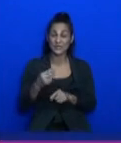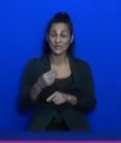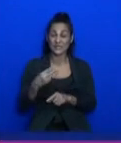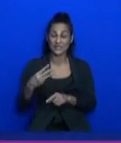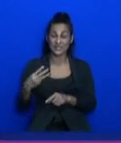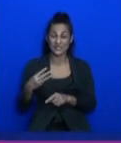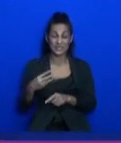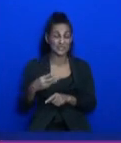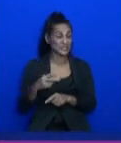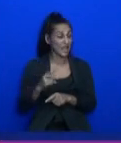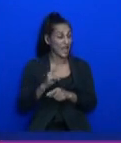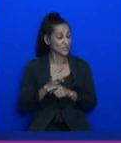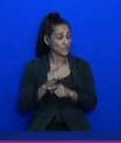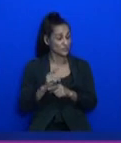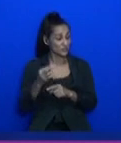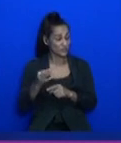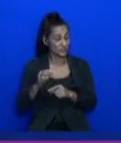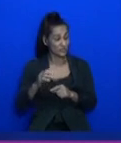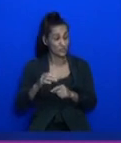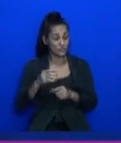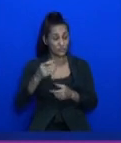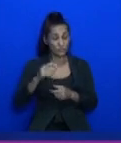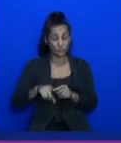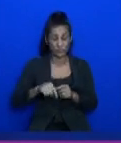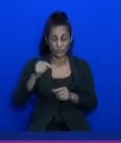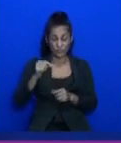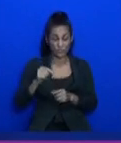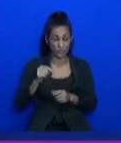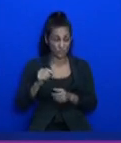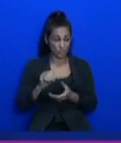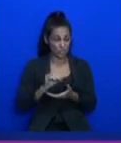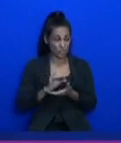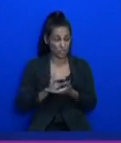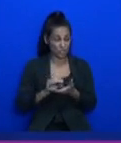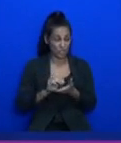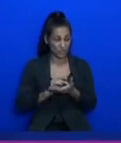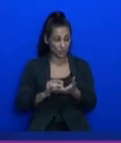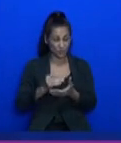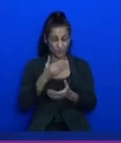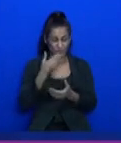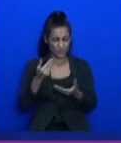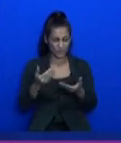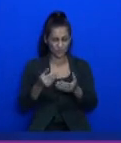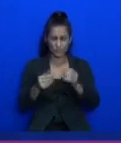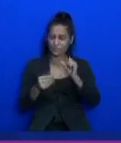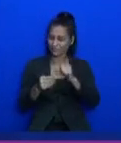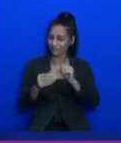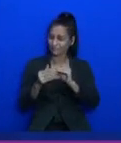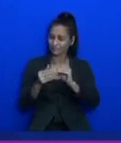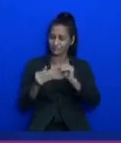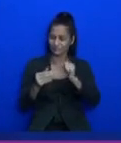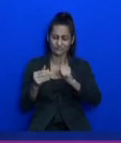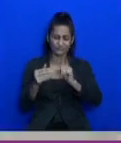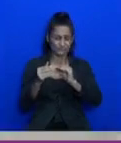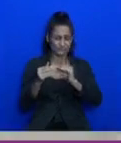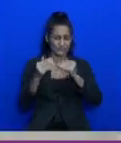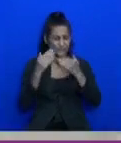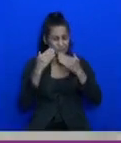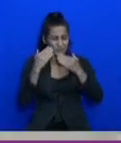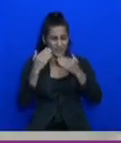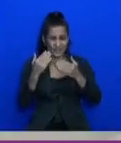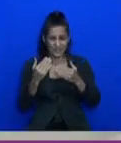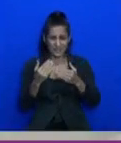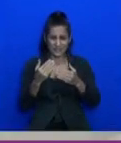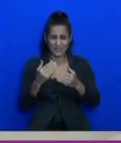Senhoras auditoras, as senhoras confirmam os 15 números sorteados da Lotofácil? Sim, confirmo. Sim, confirmo. Muito obrigado,